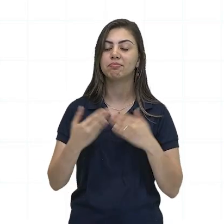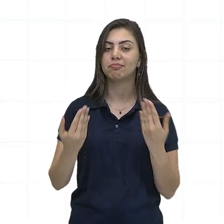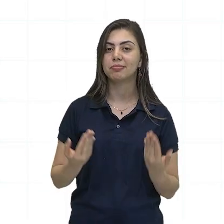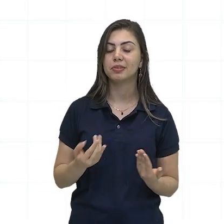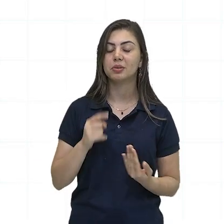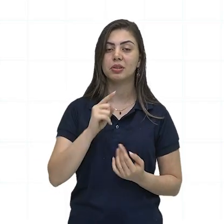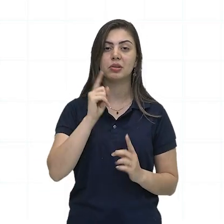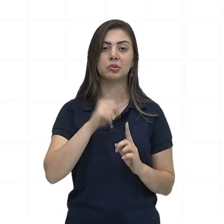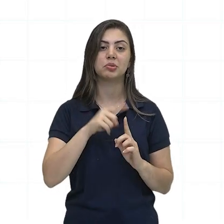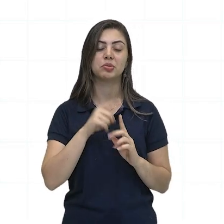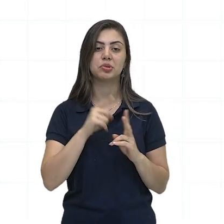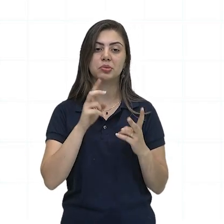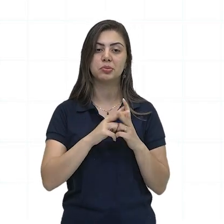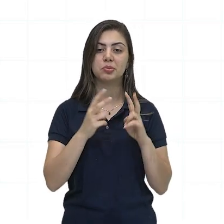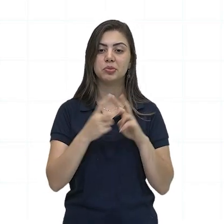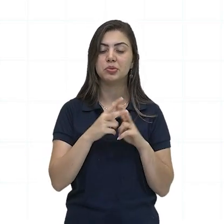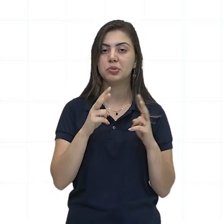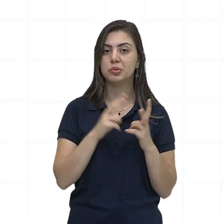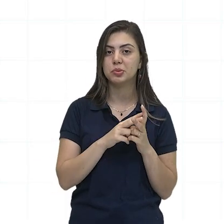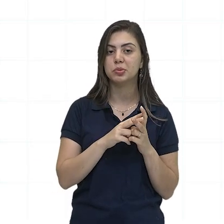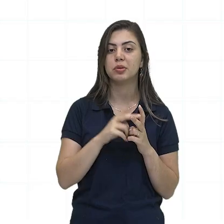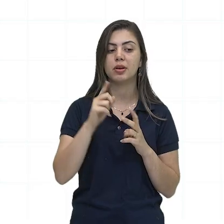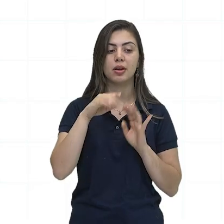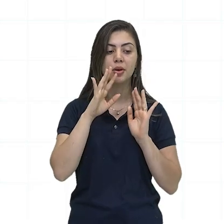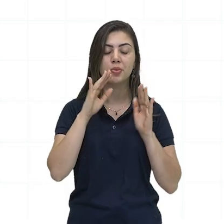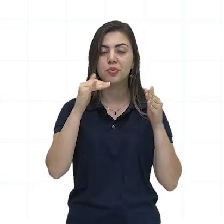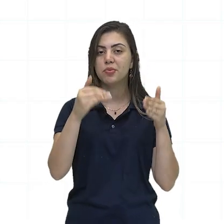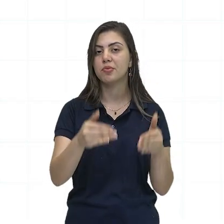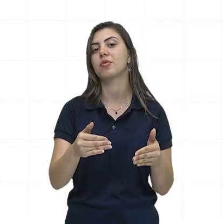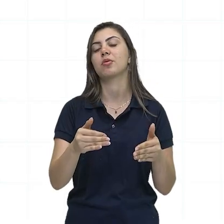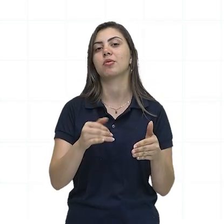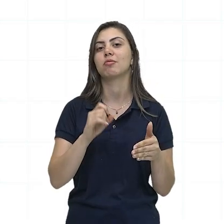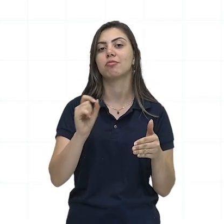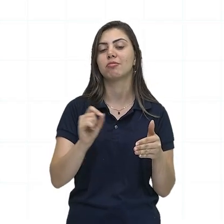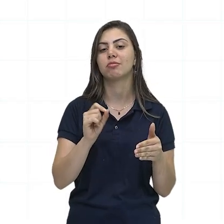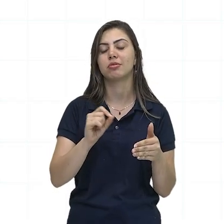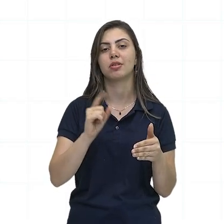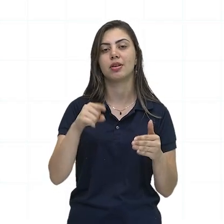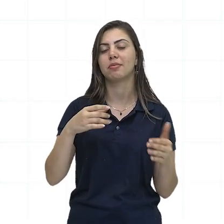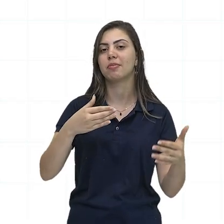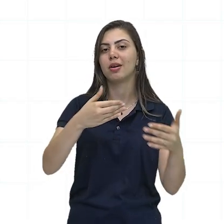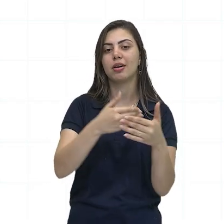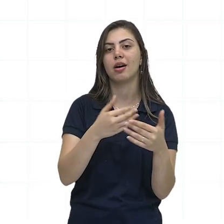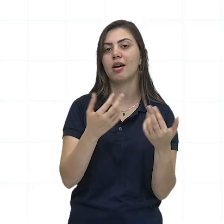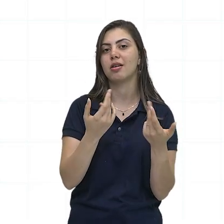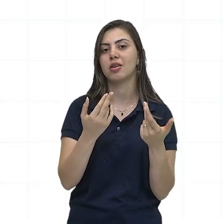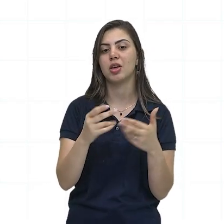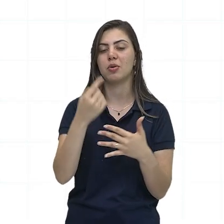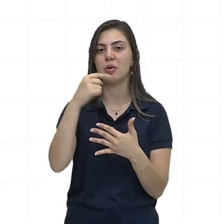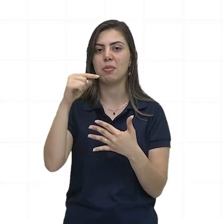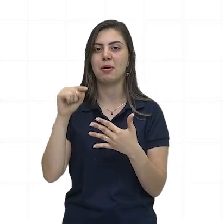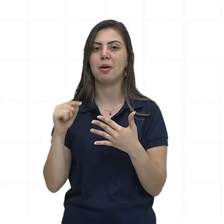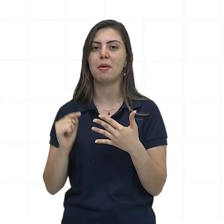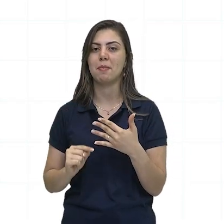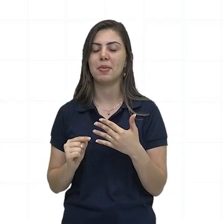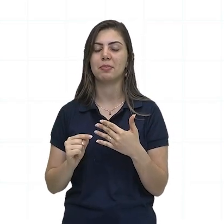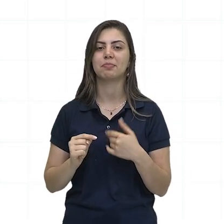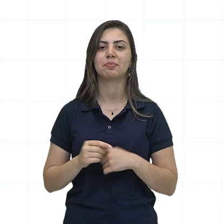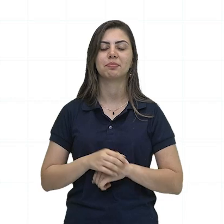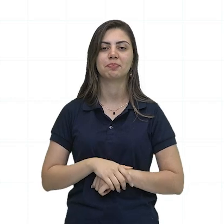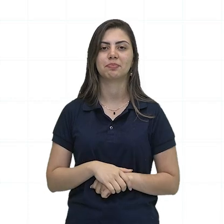tarracá, ela segue aí essa direção, a mesma linha dessas outras lutas que tem o